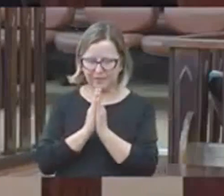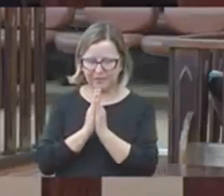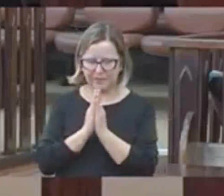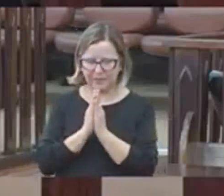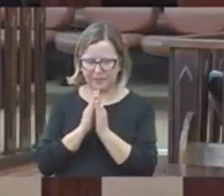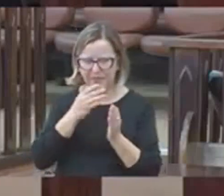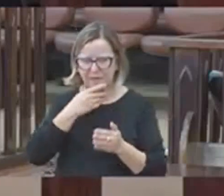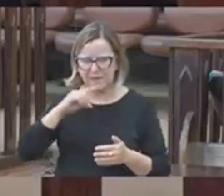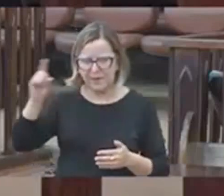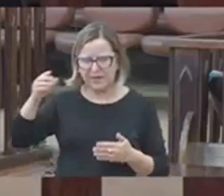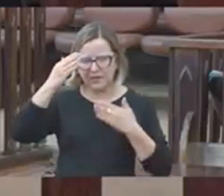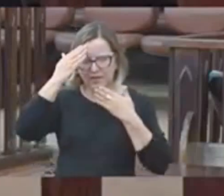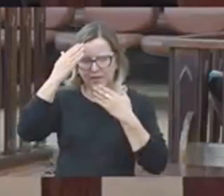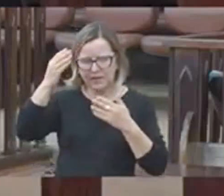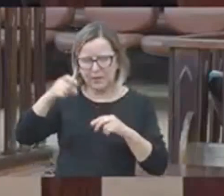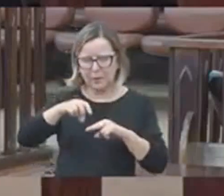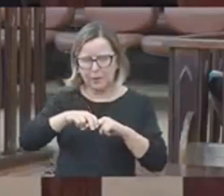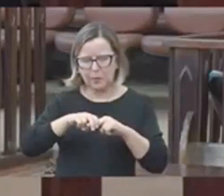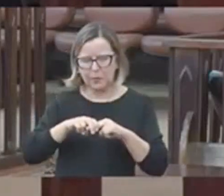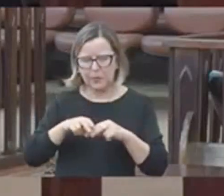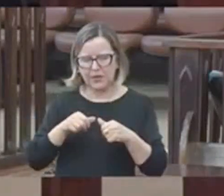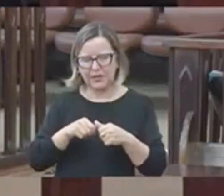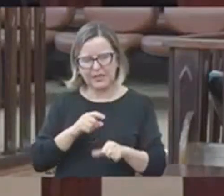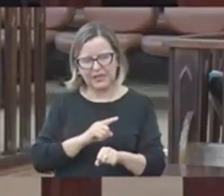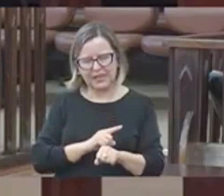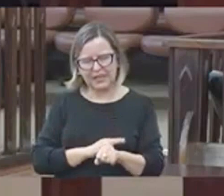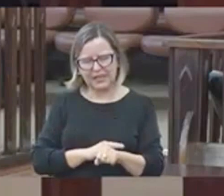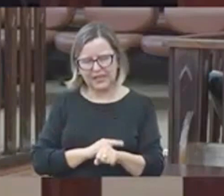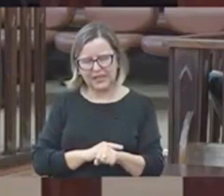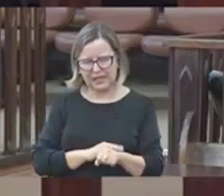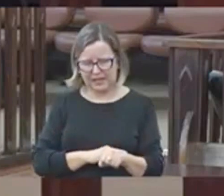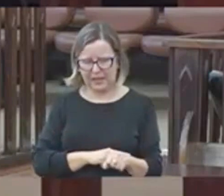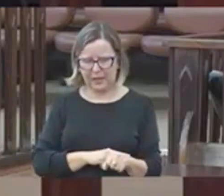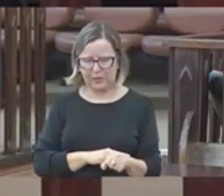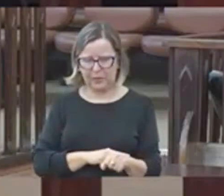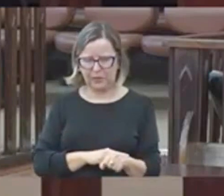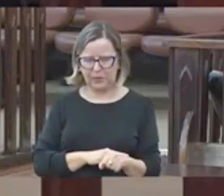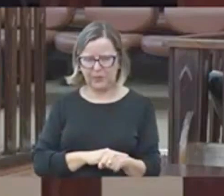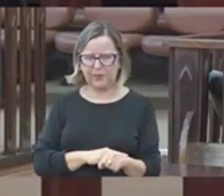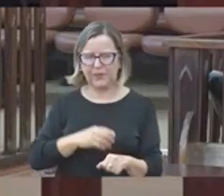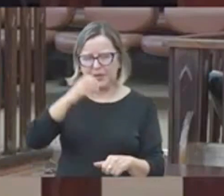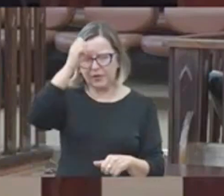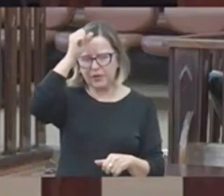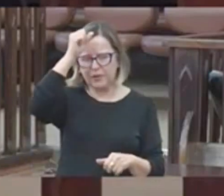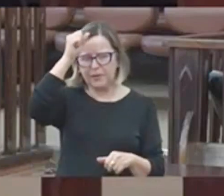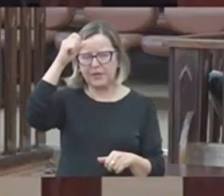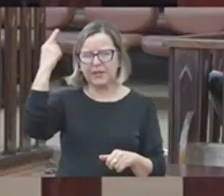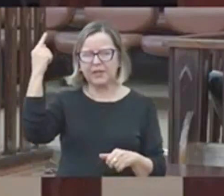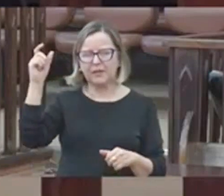Pai, te agradecemos por este tempo de exposição da Tua Palavra.